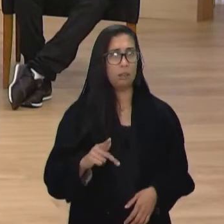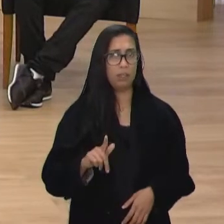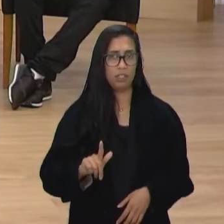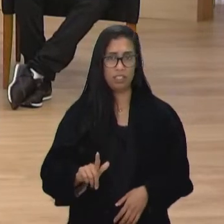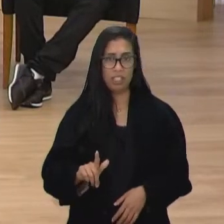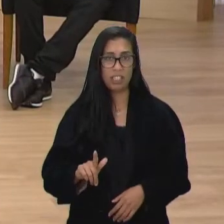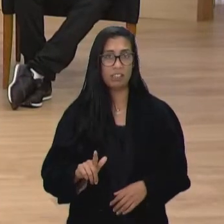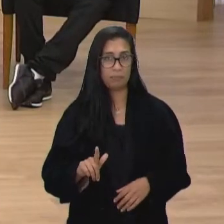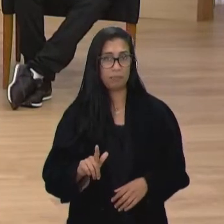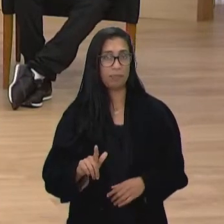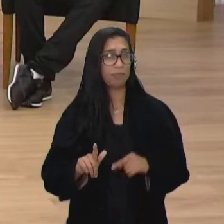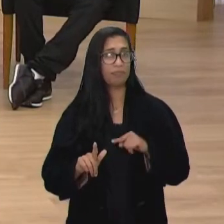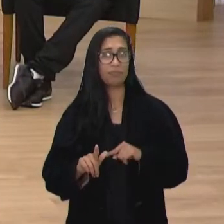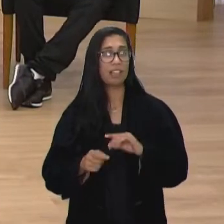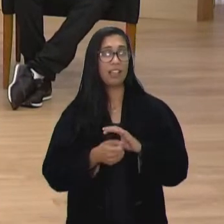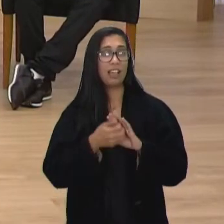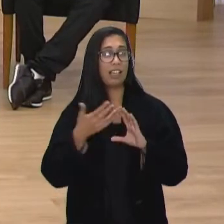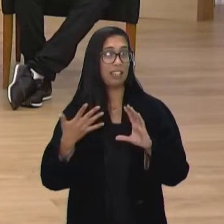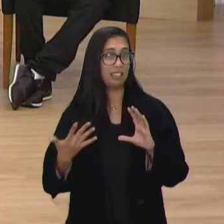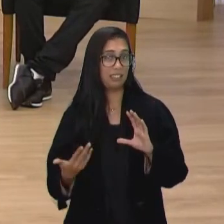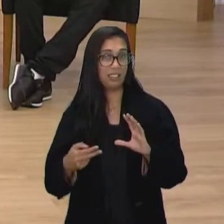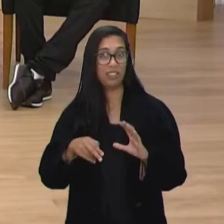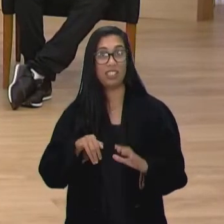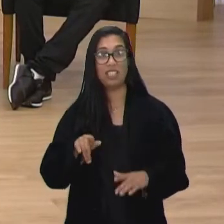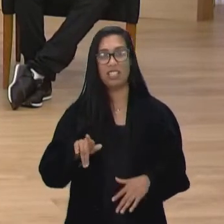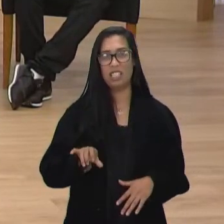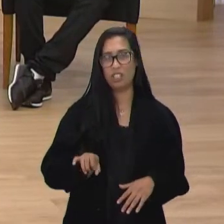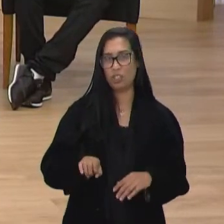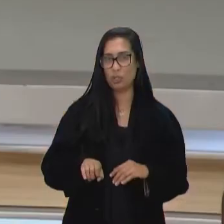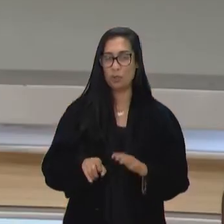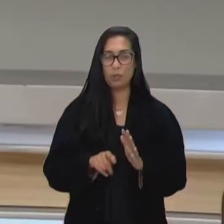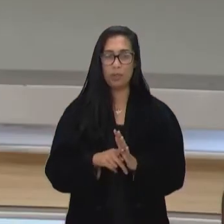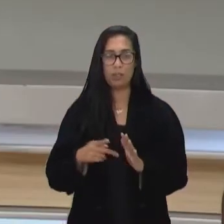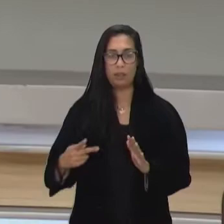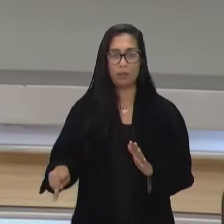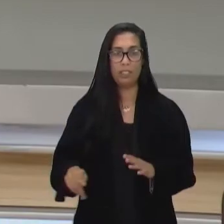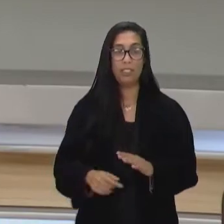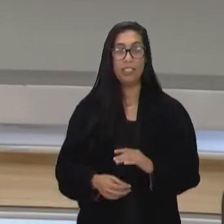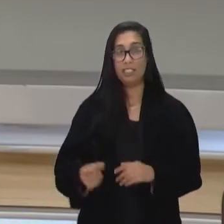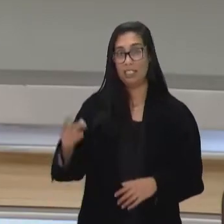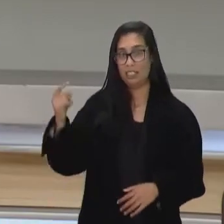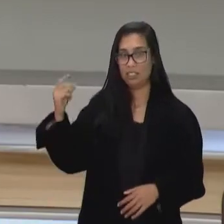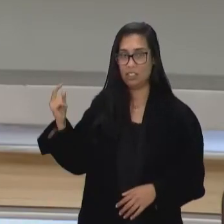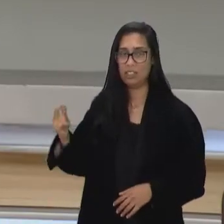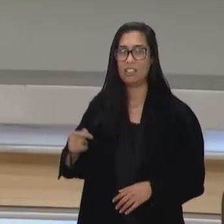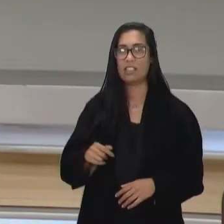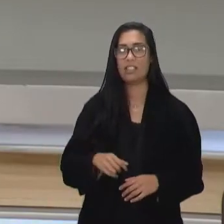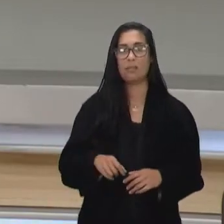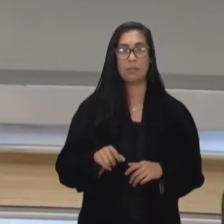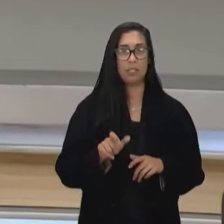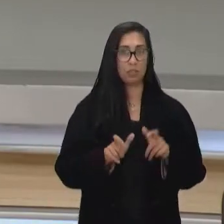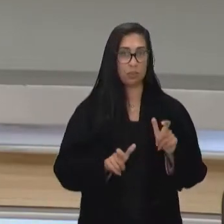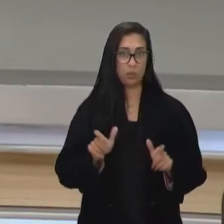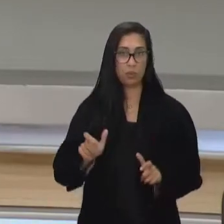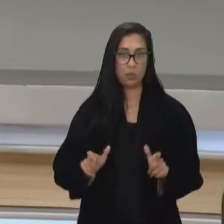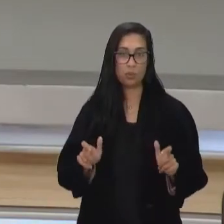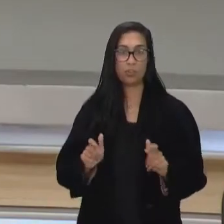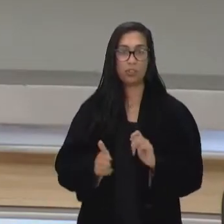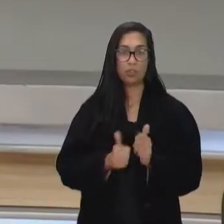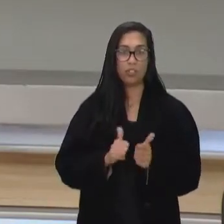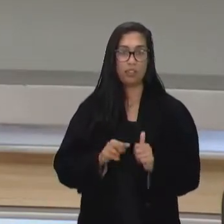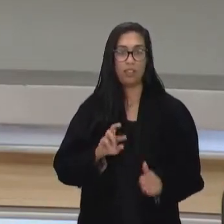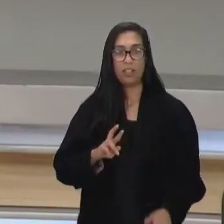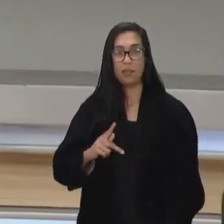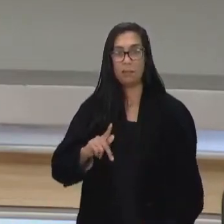uma característica meio de nicho, né? Então, você tinha... Tanto é que o pessoal que jogava RPG, muitas vezes você vê em filmes... Tem até